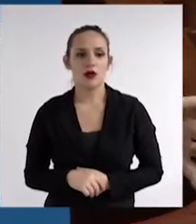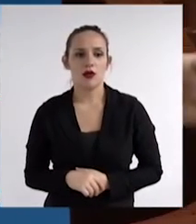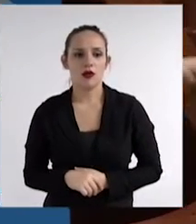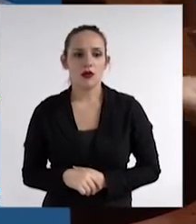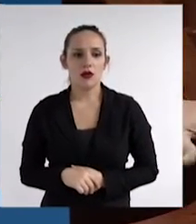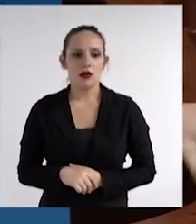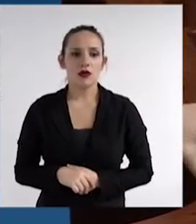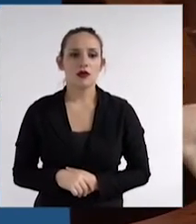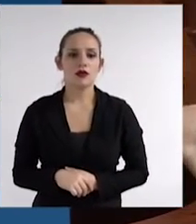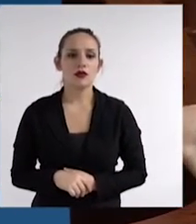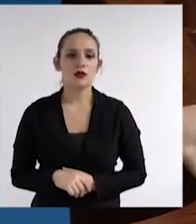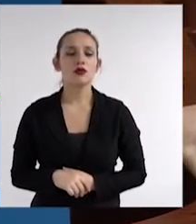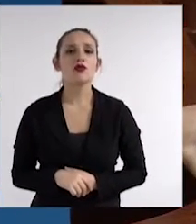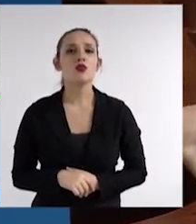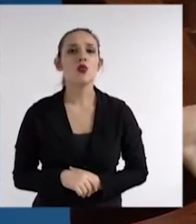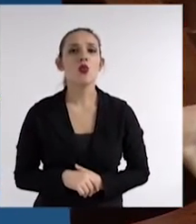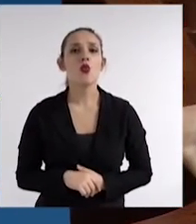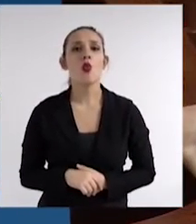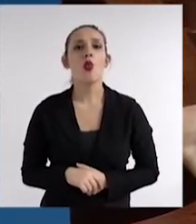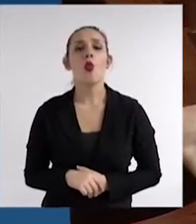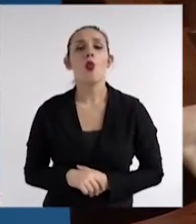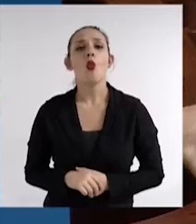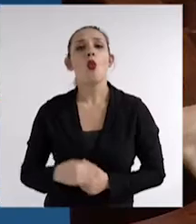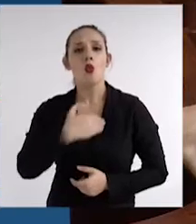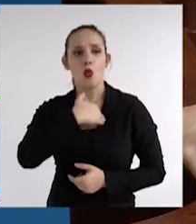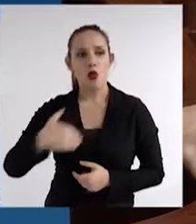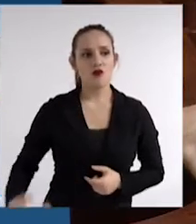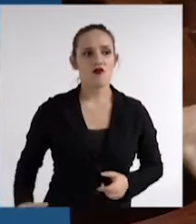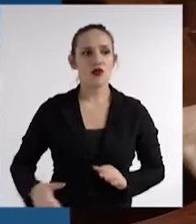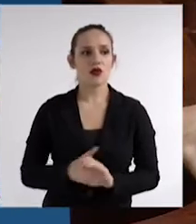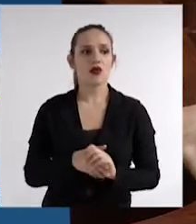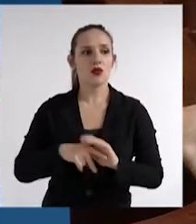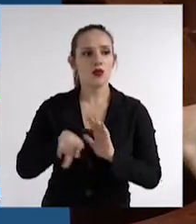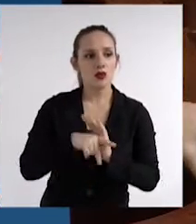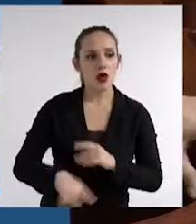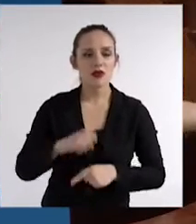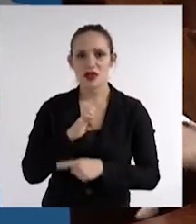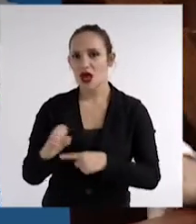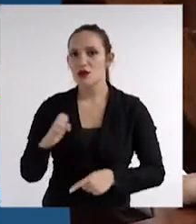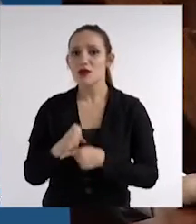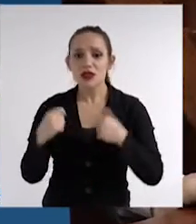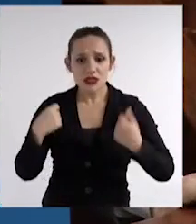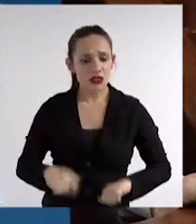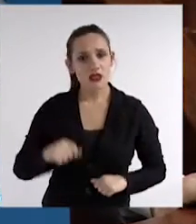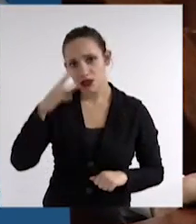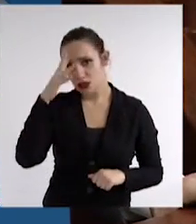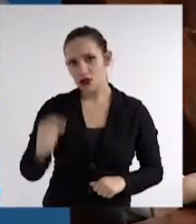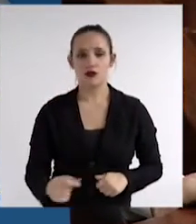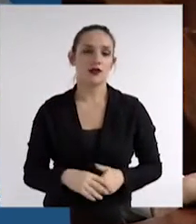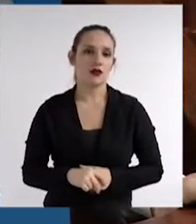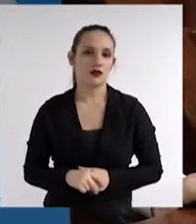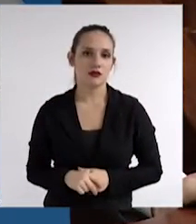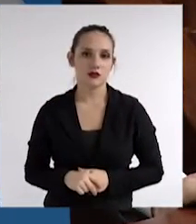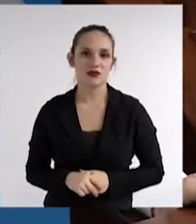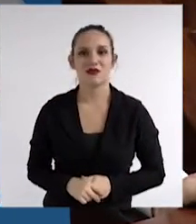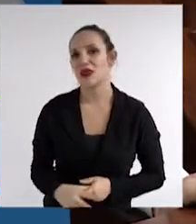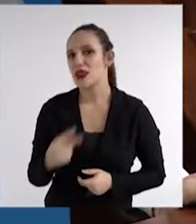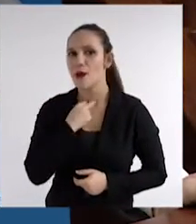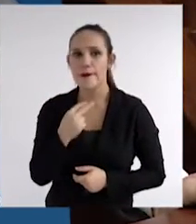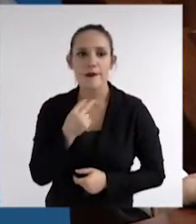O governo do estado precisa tomar medidas. Nós não podemos deixar que essa